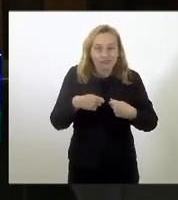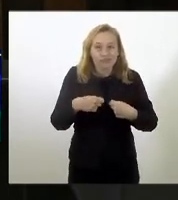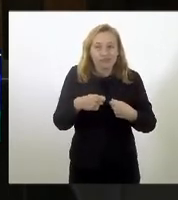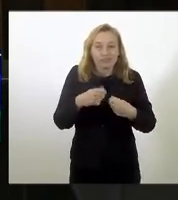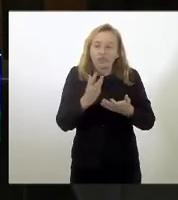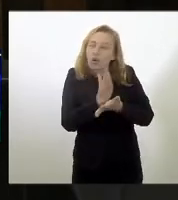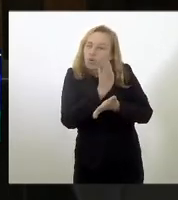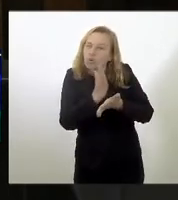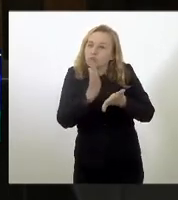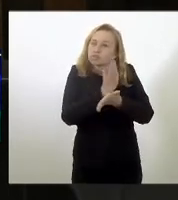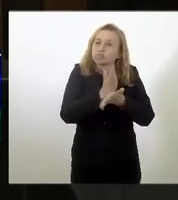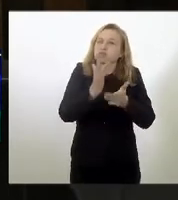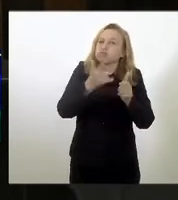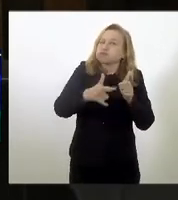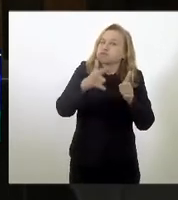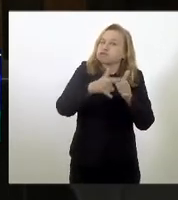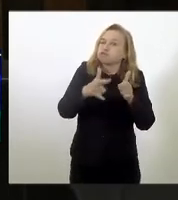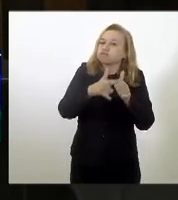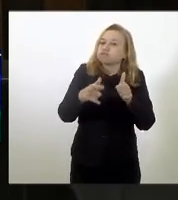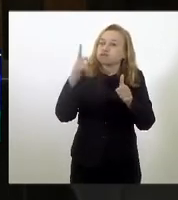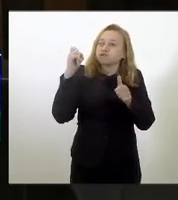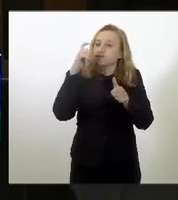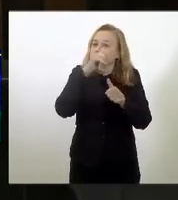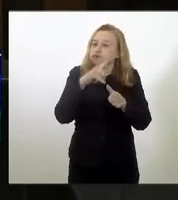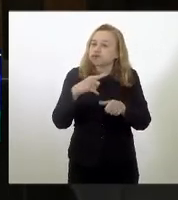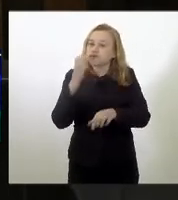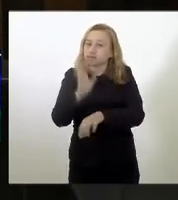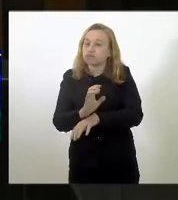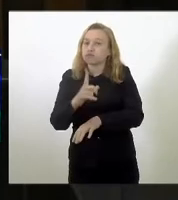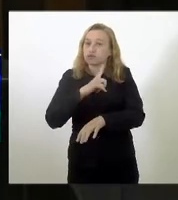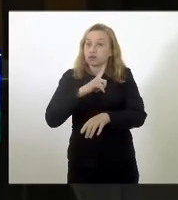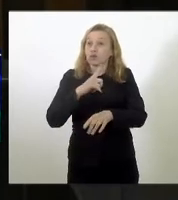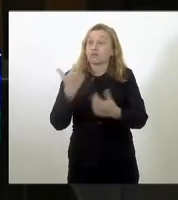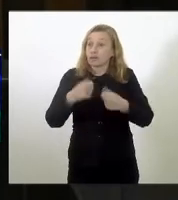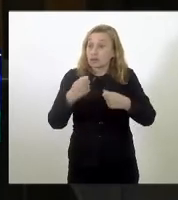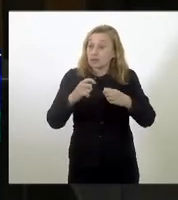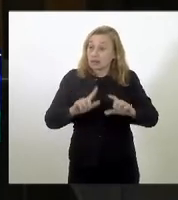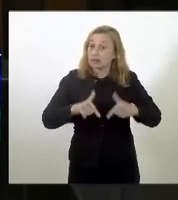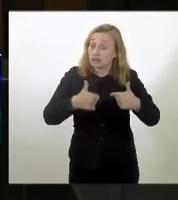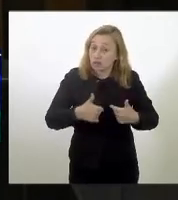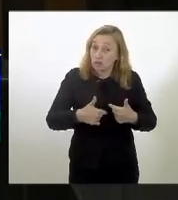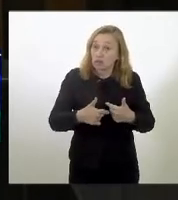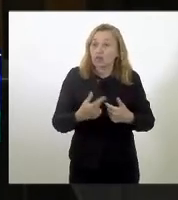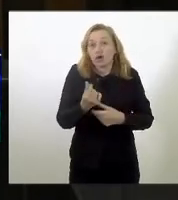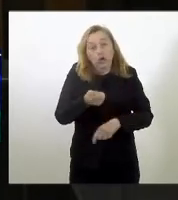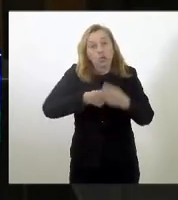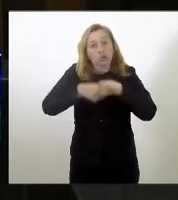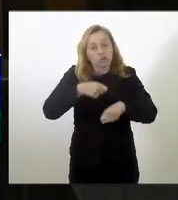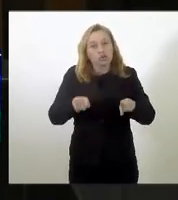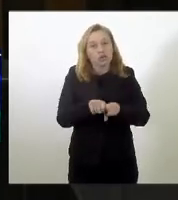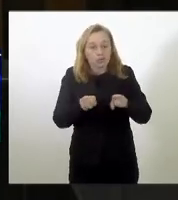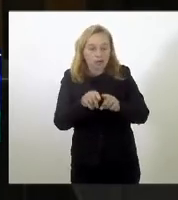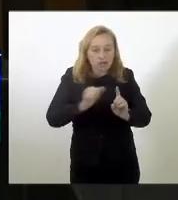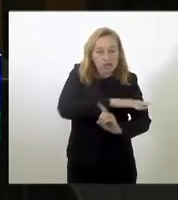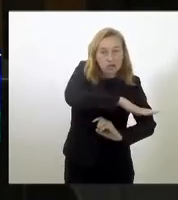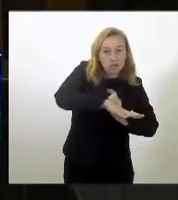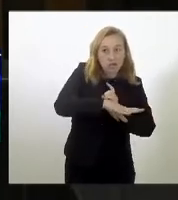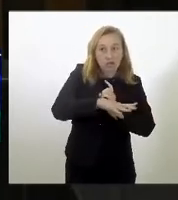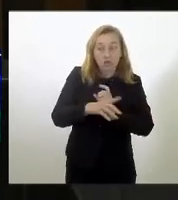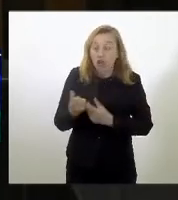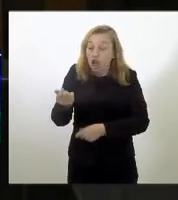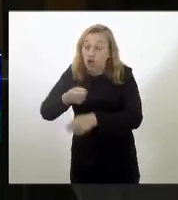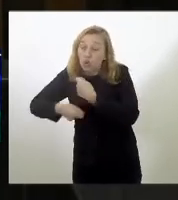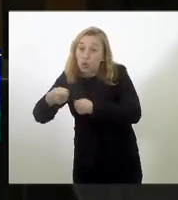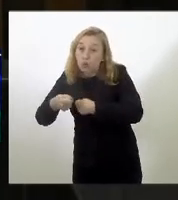alguns problemas crônicos do nosso Estado, tanto econômicos quanto sociais. E do ponto de vista econômico e